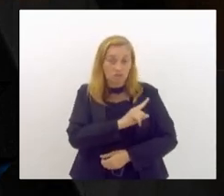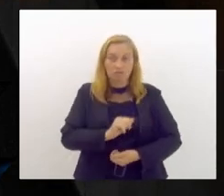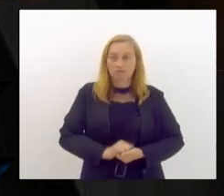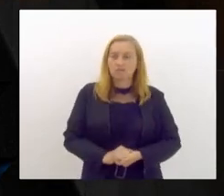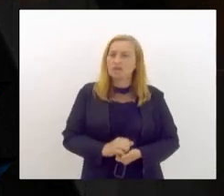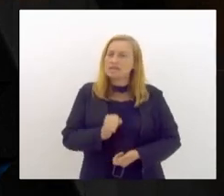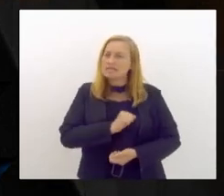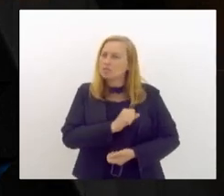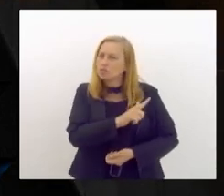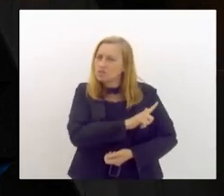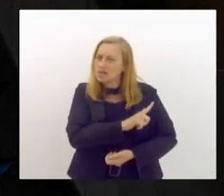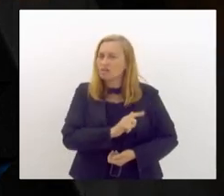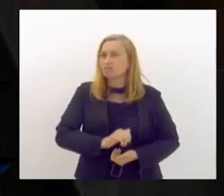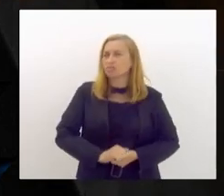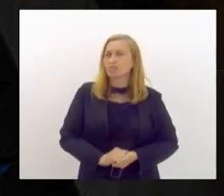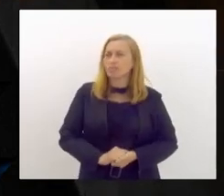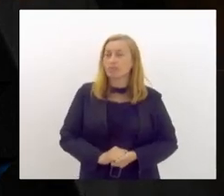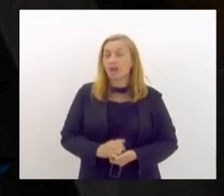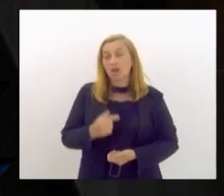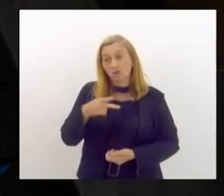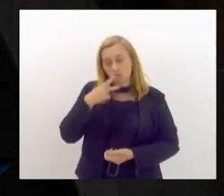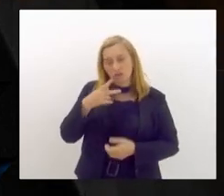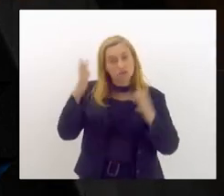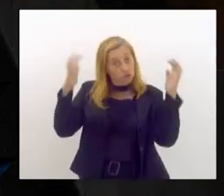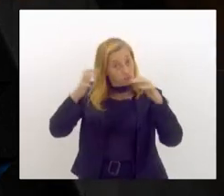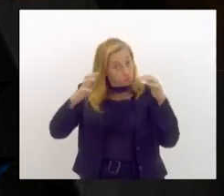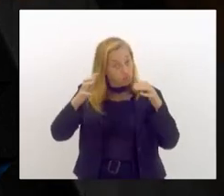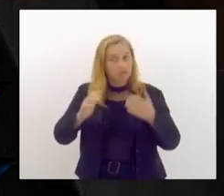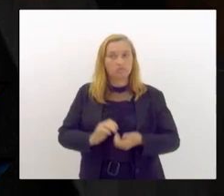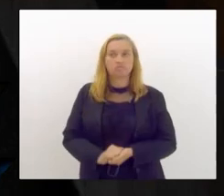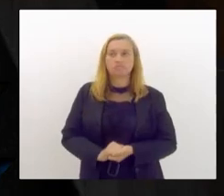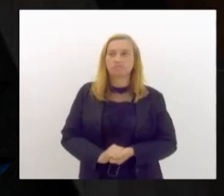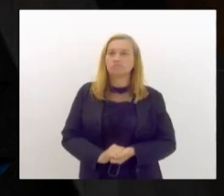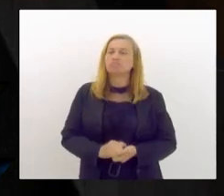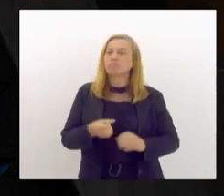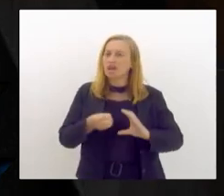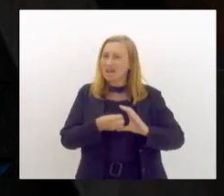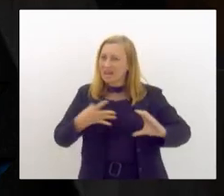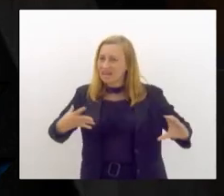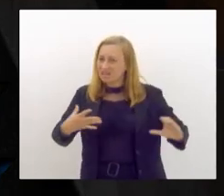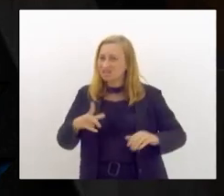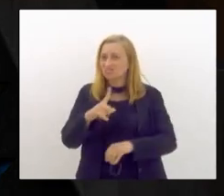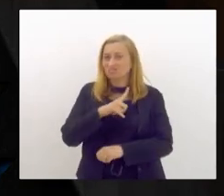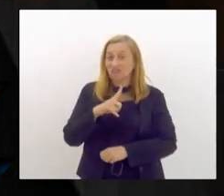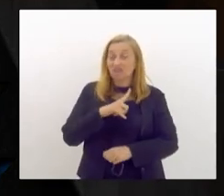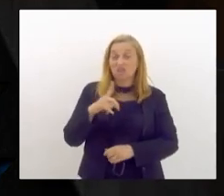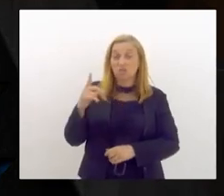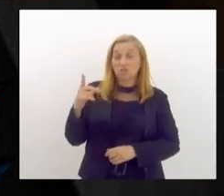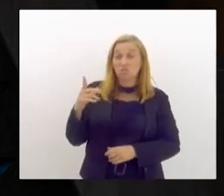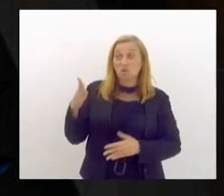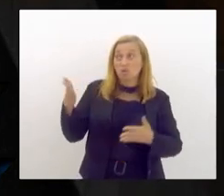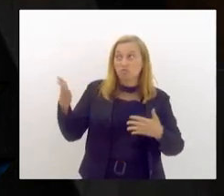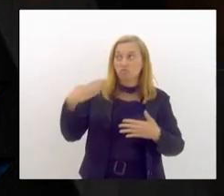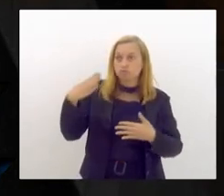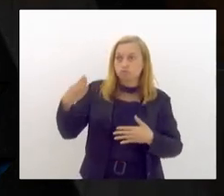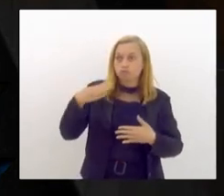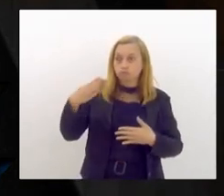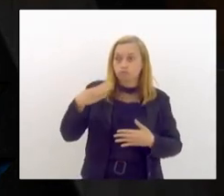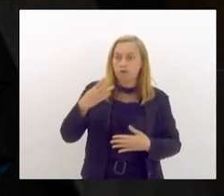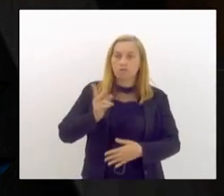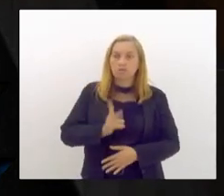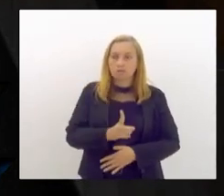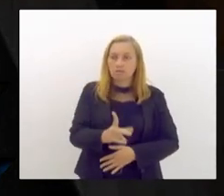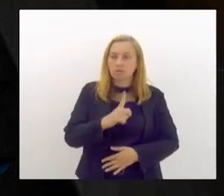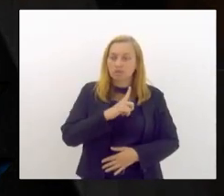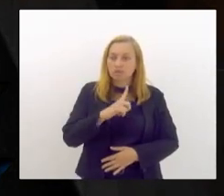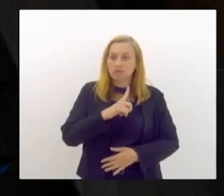São Gonçalo, e estou falando de chuva, tem uma característica que no verão sempre tem